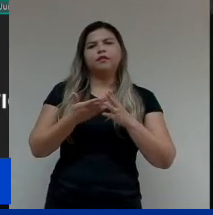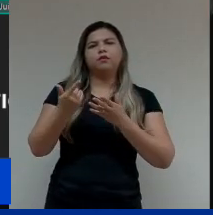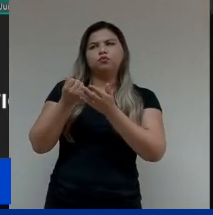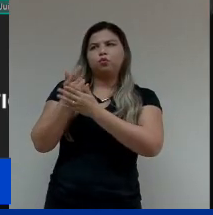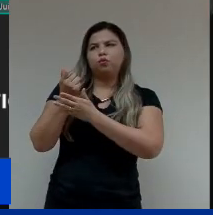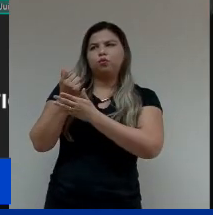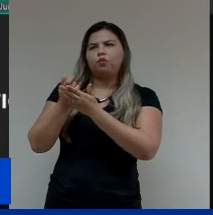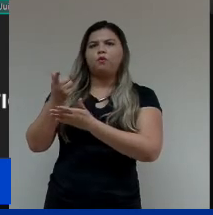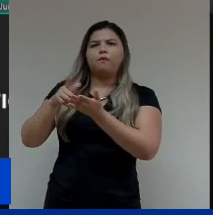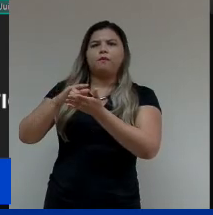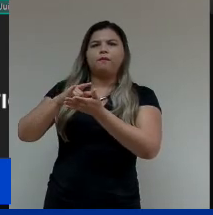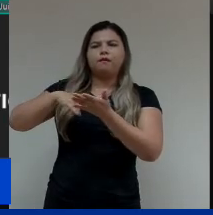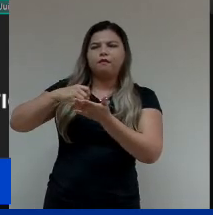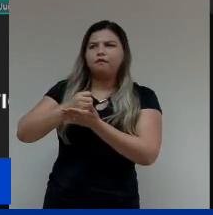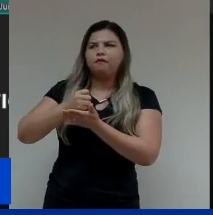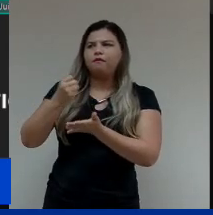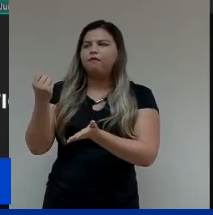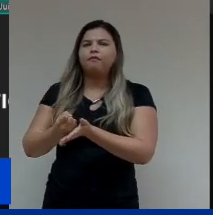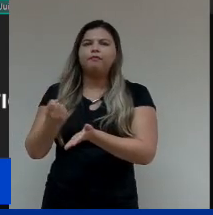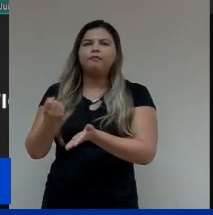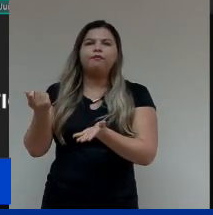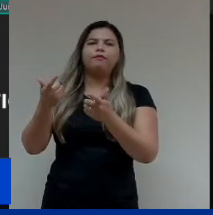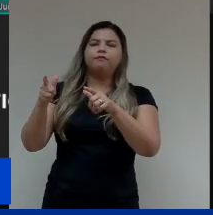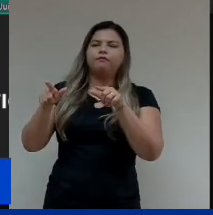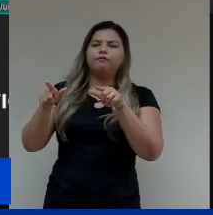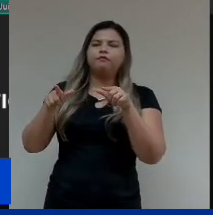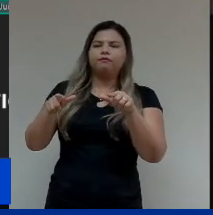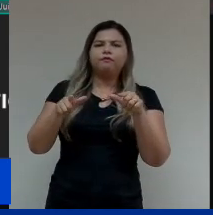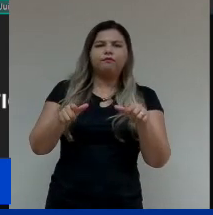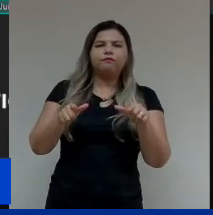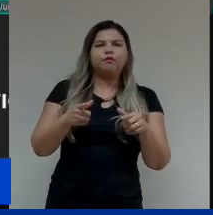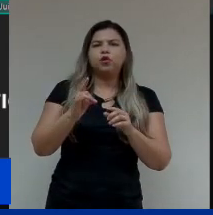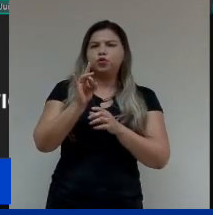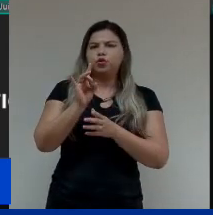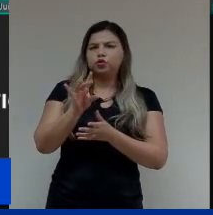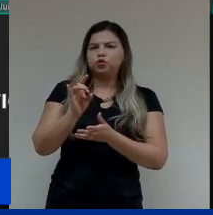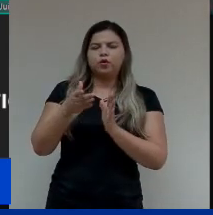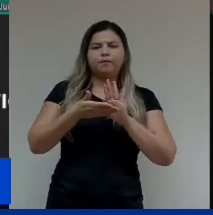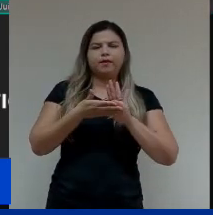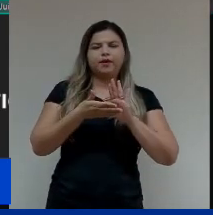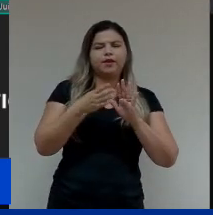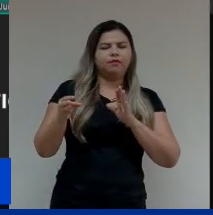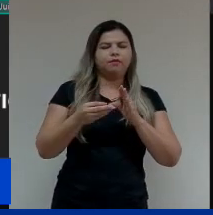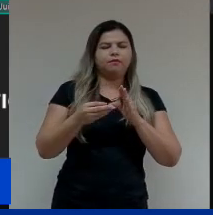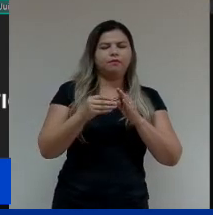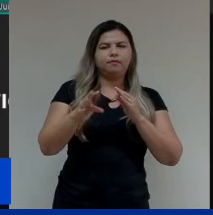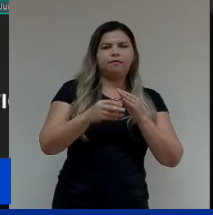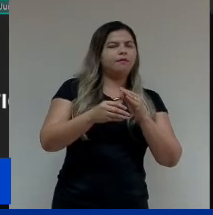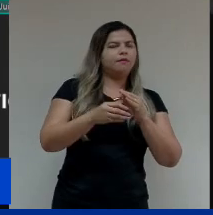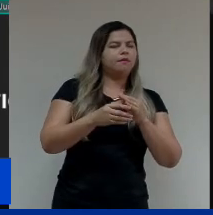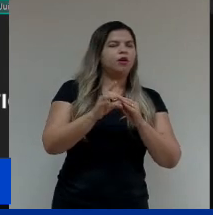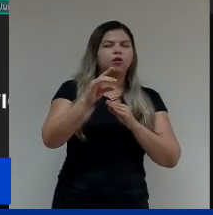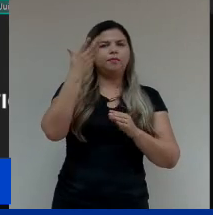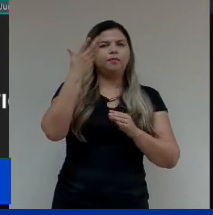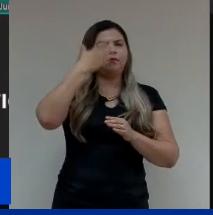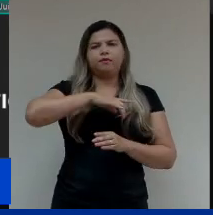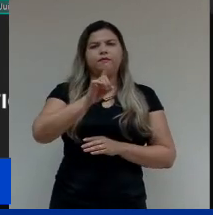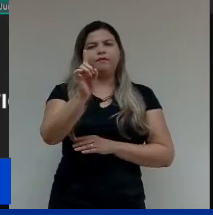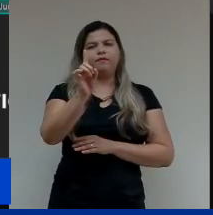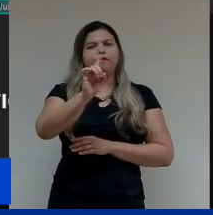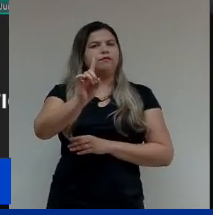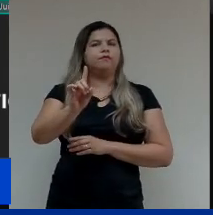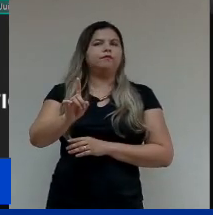e contratos com cláusulas genéricas não seriam suficientes para comprovar a efetiva prestação